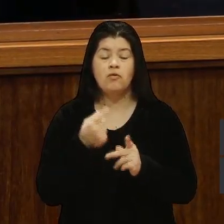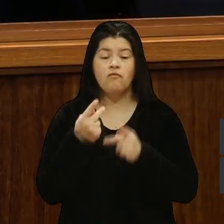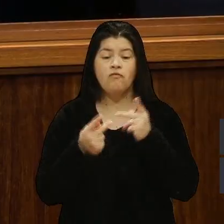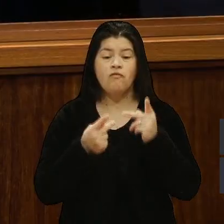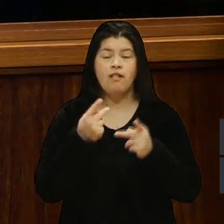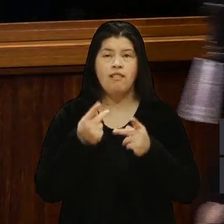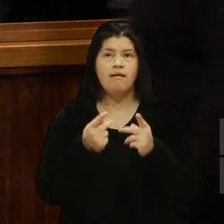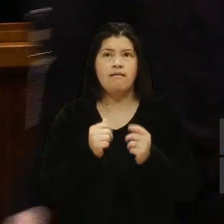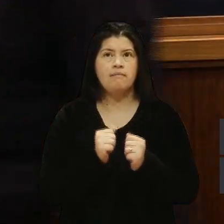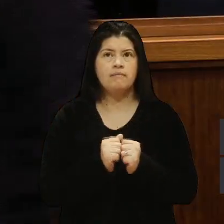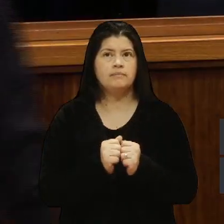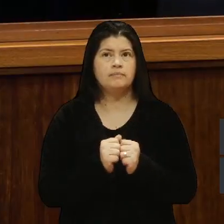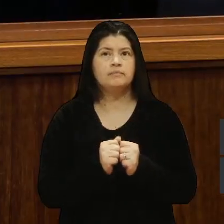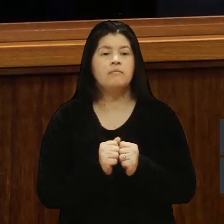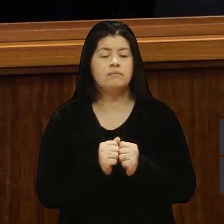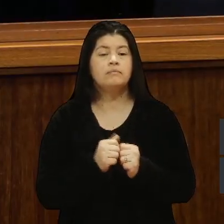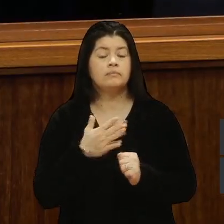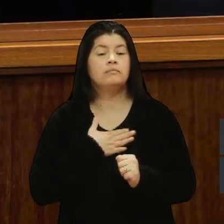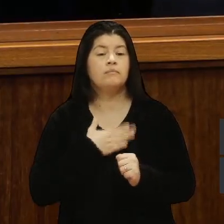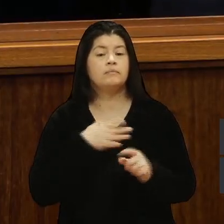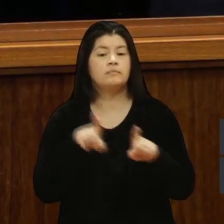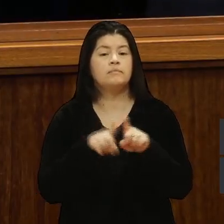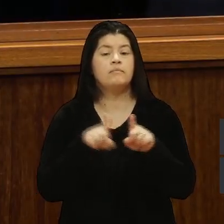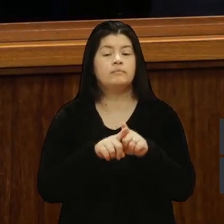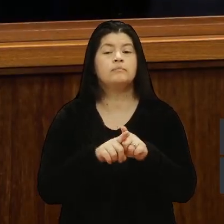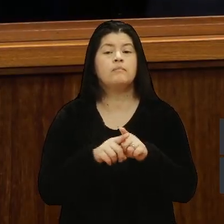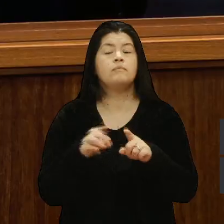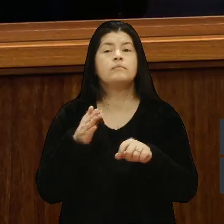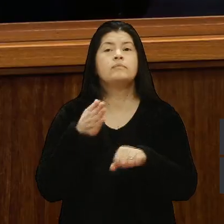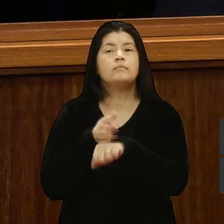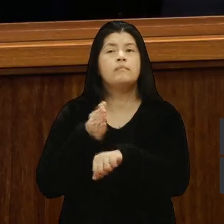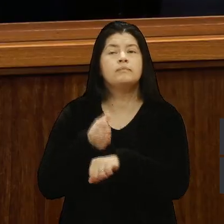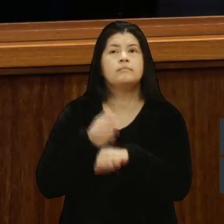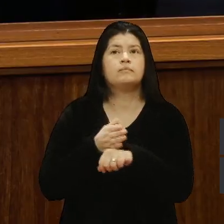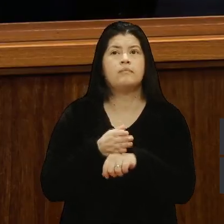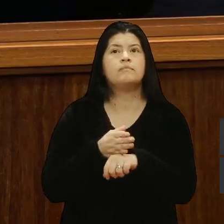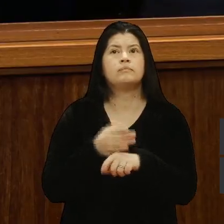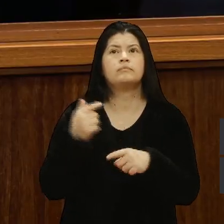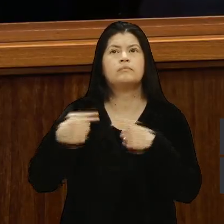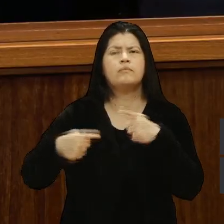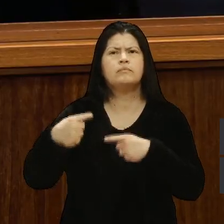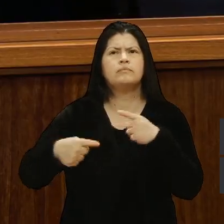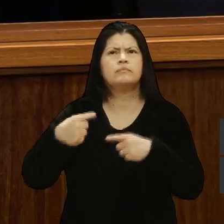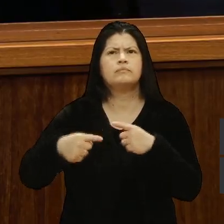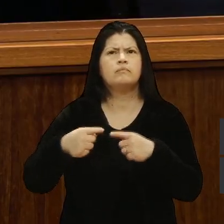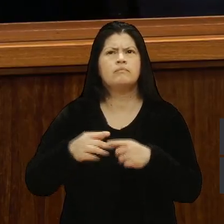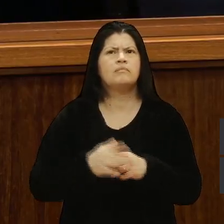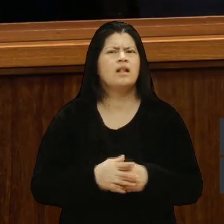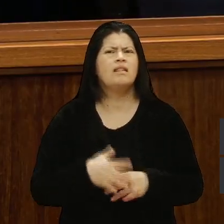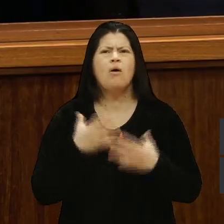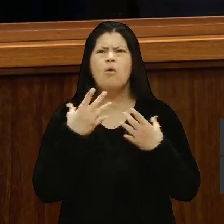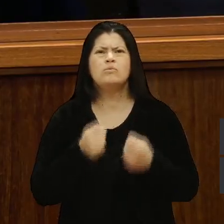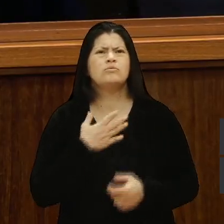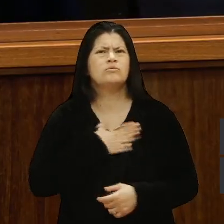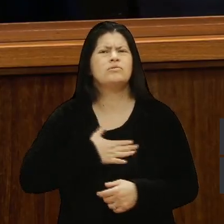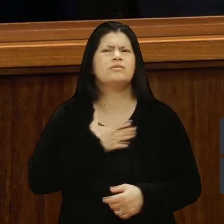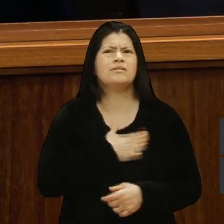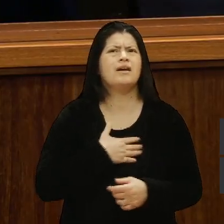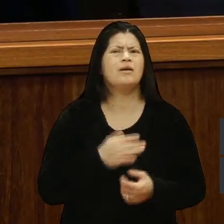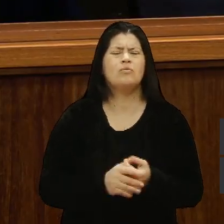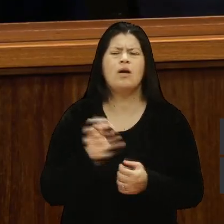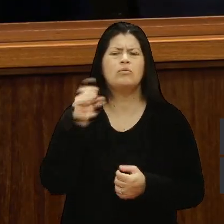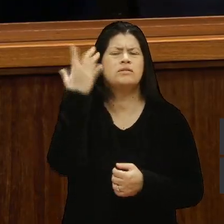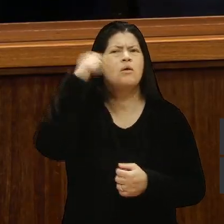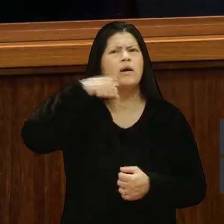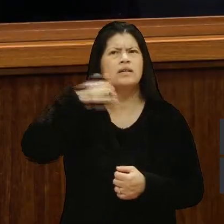que eu também participei dessa discussão do regimento interno e eu não me satisfiz com o que aconteceu aqui hoje, porque